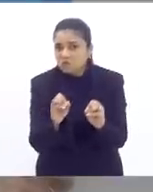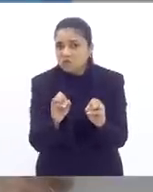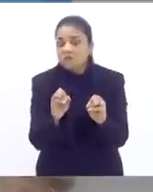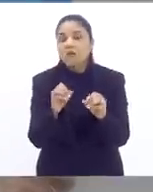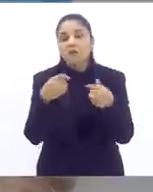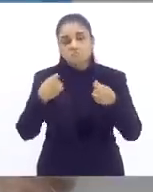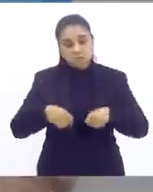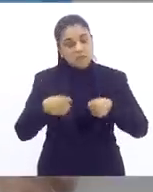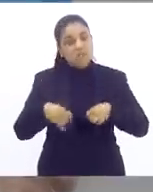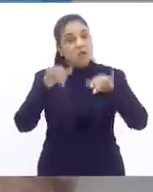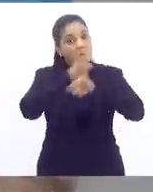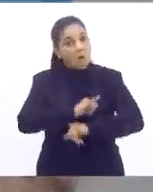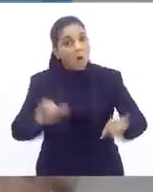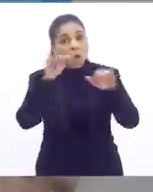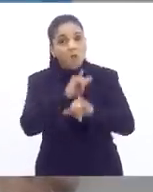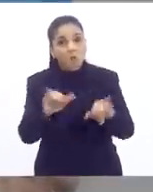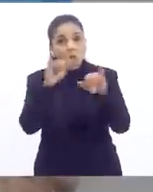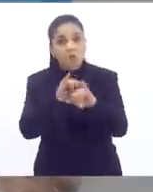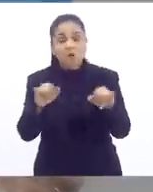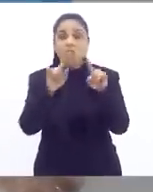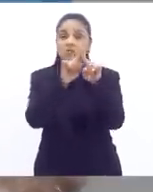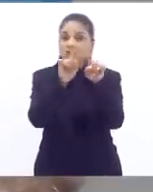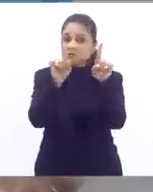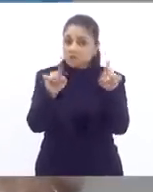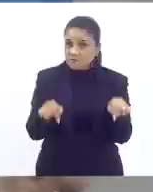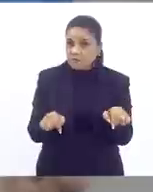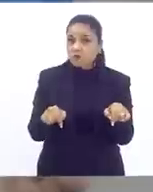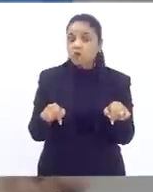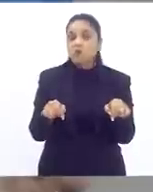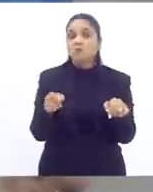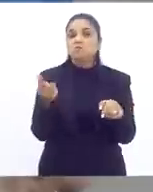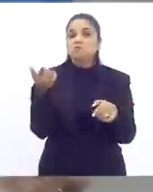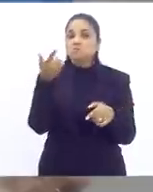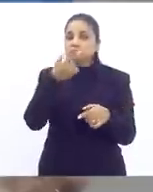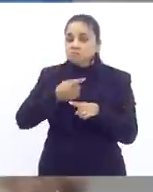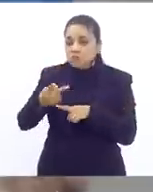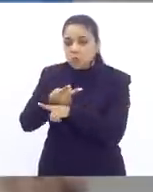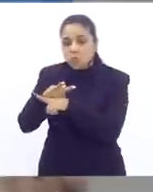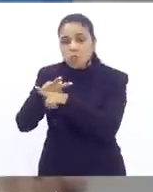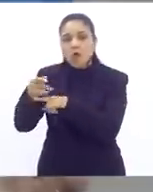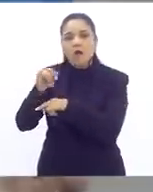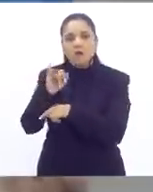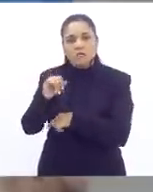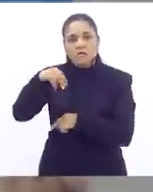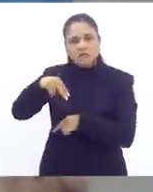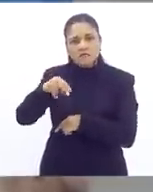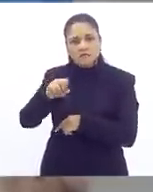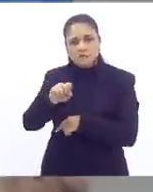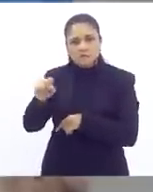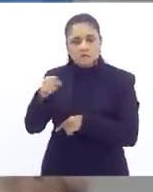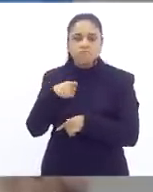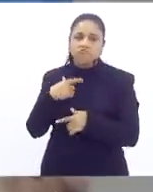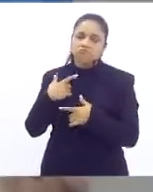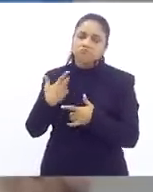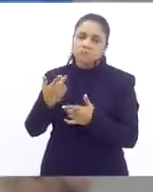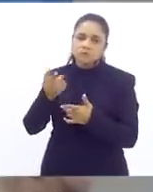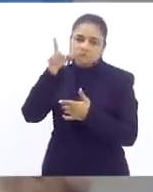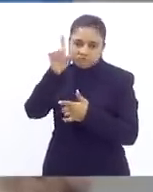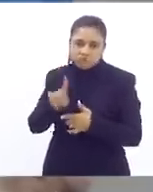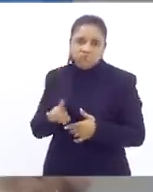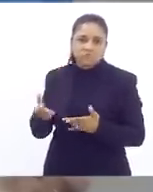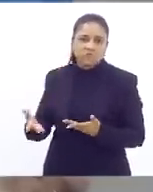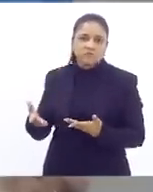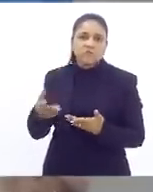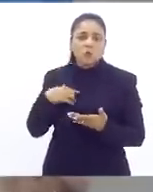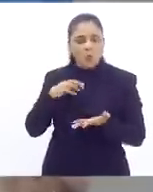uma divulgação maior para que o servidor possa até buscar no INSS aquilo que é devido embora eu quero deixar registrado